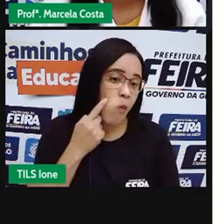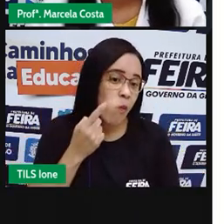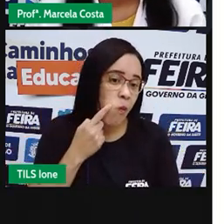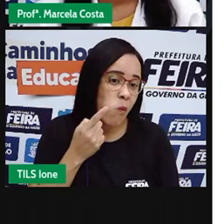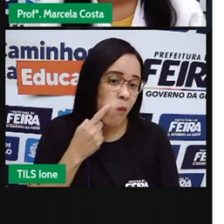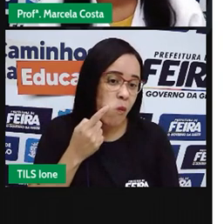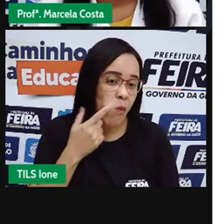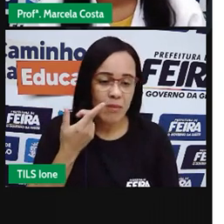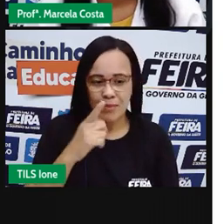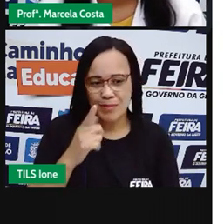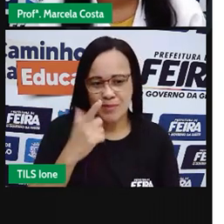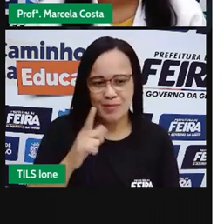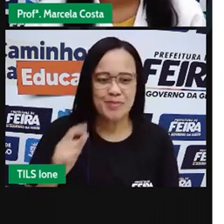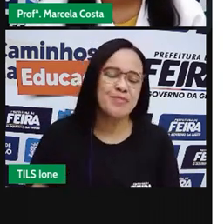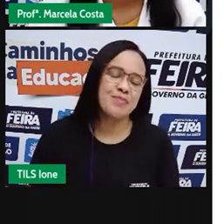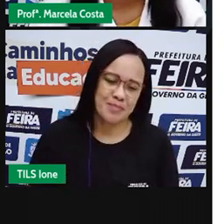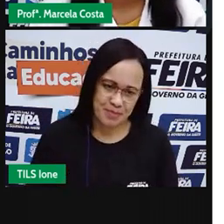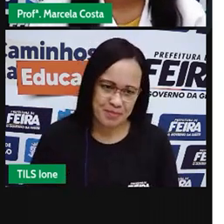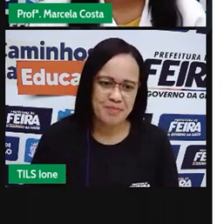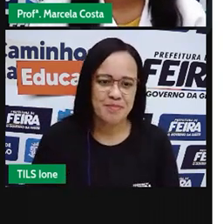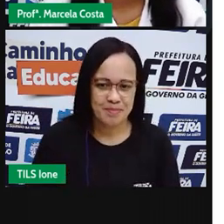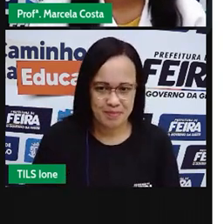balas.